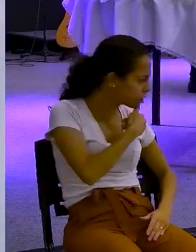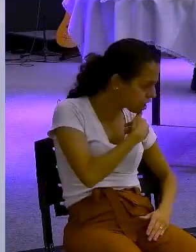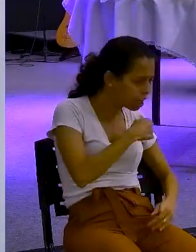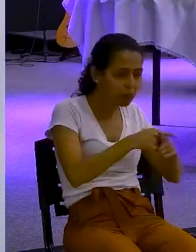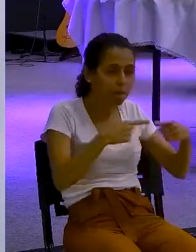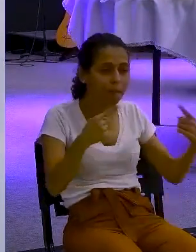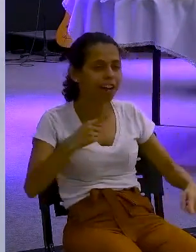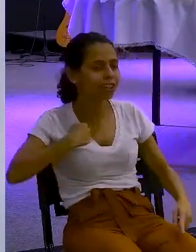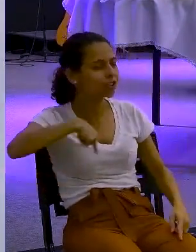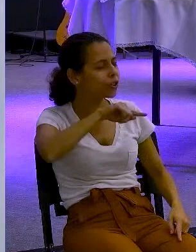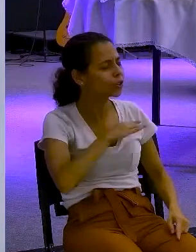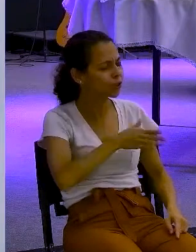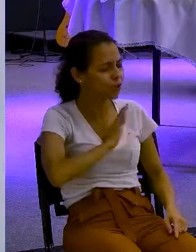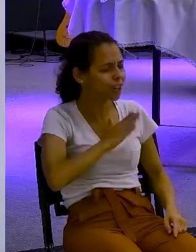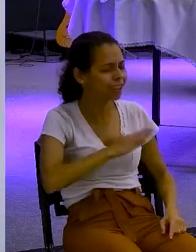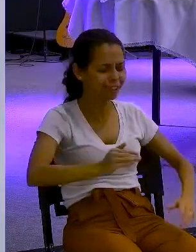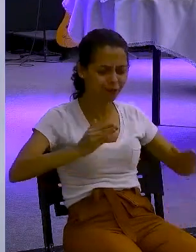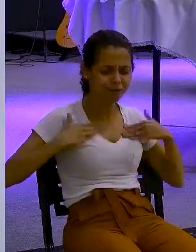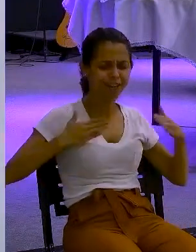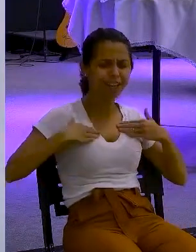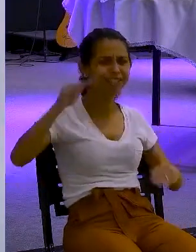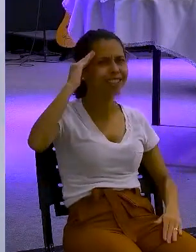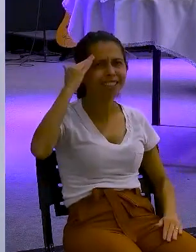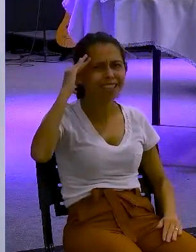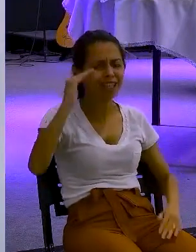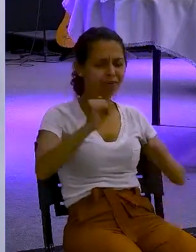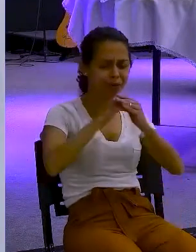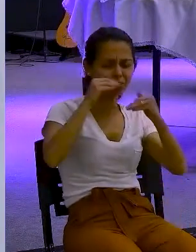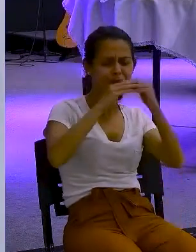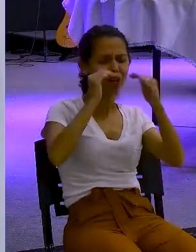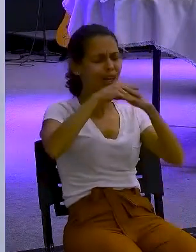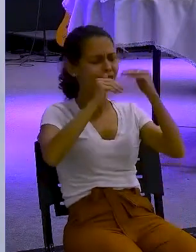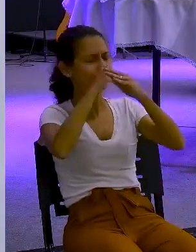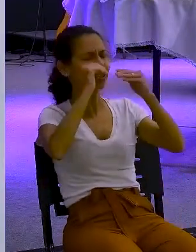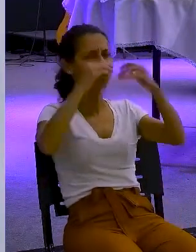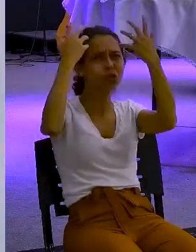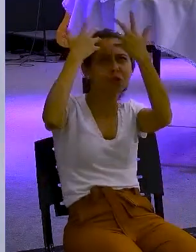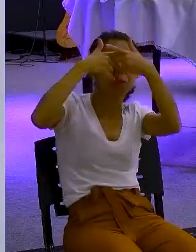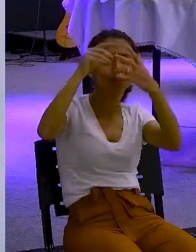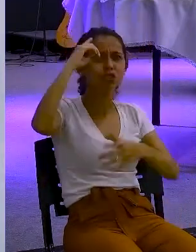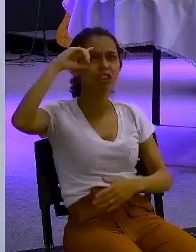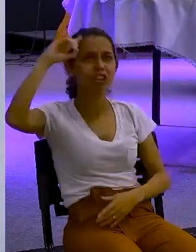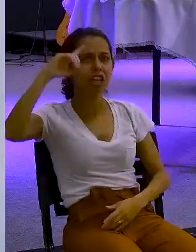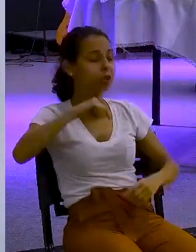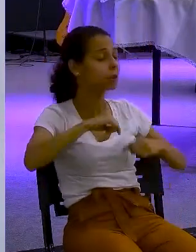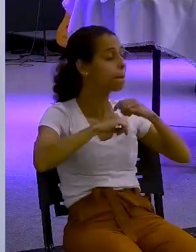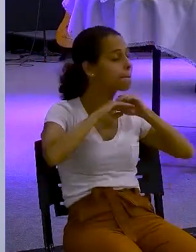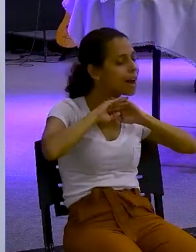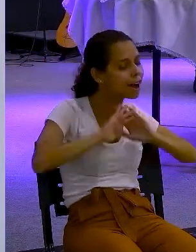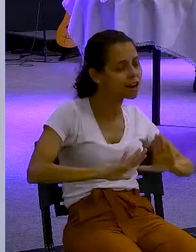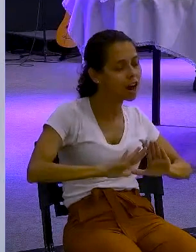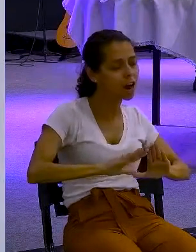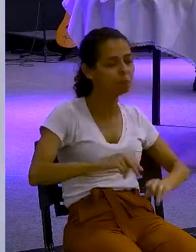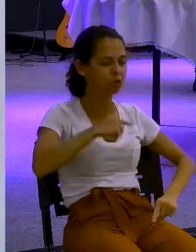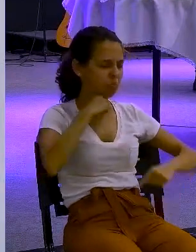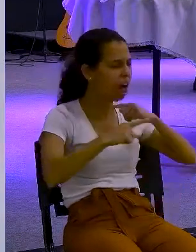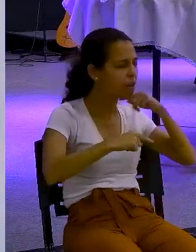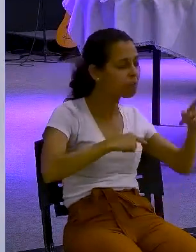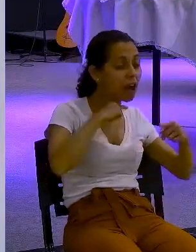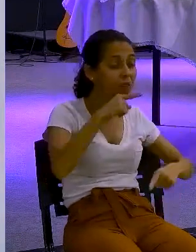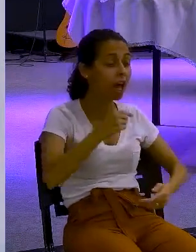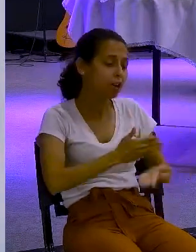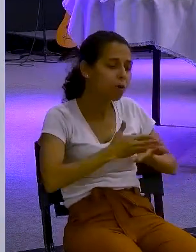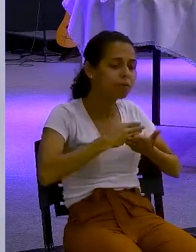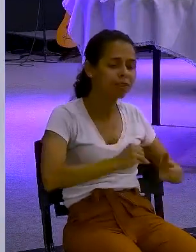nosso coração, e entendemos o agir de Deus, entendemos os planos de Deus, e deixamos de reclamar, e começamos a agradecer, começamos a